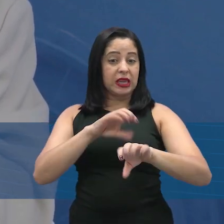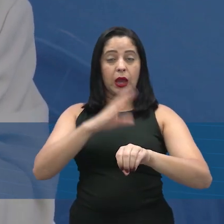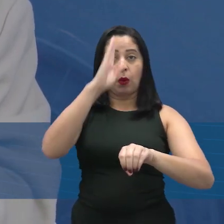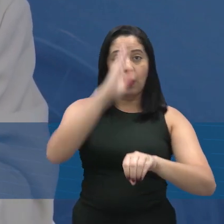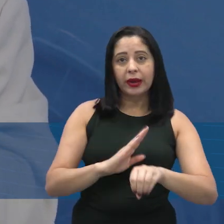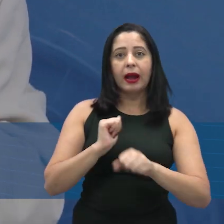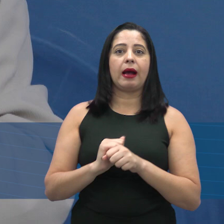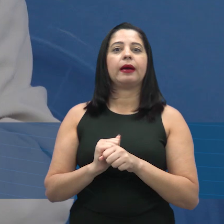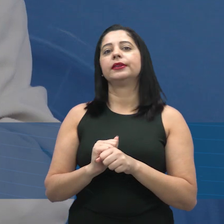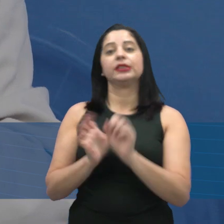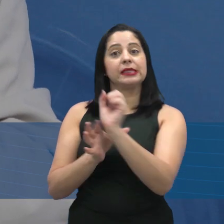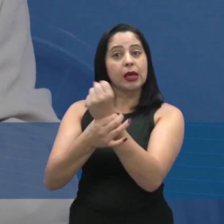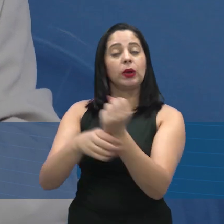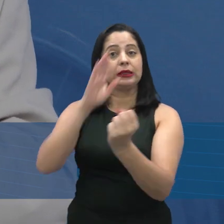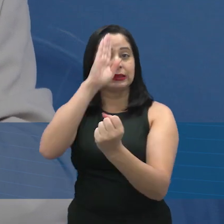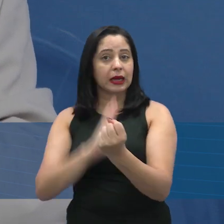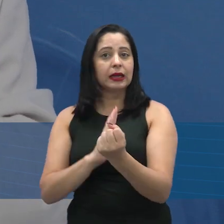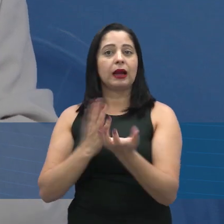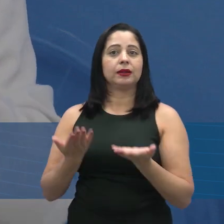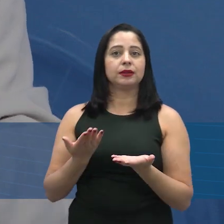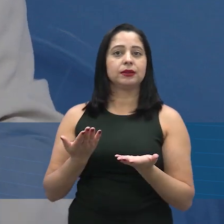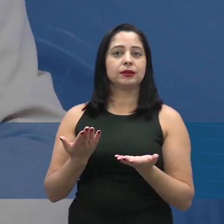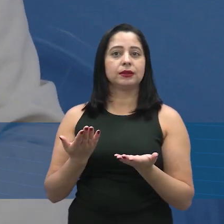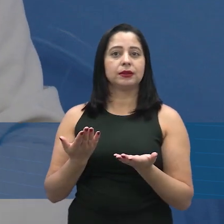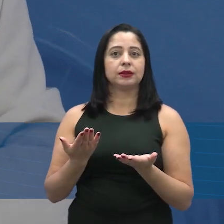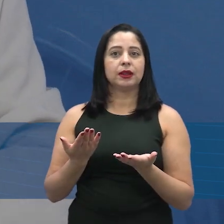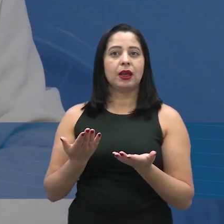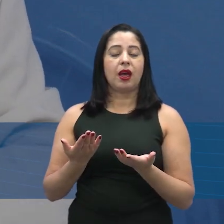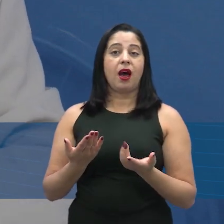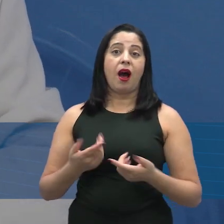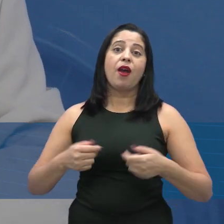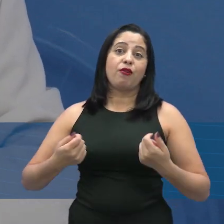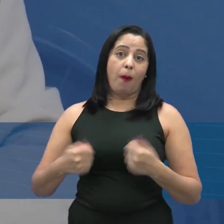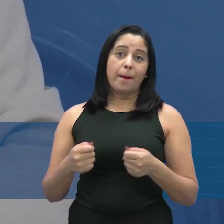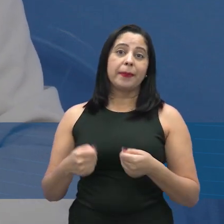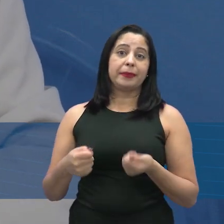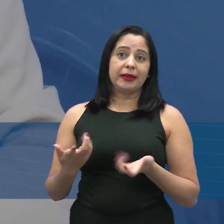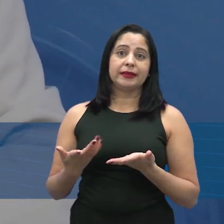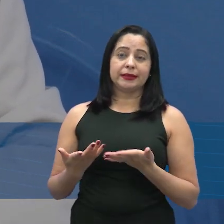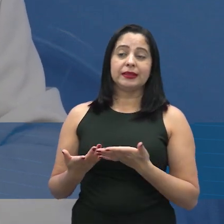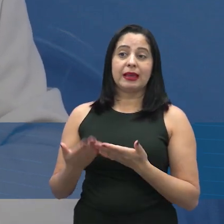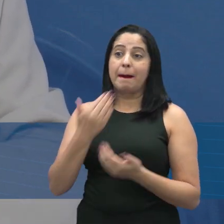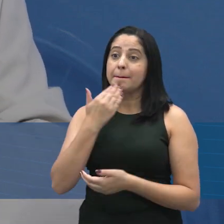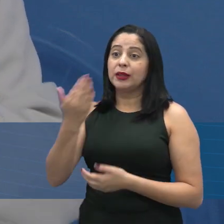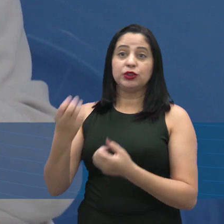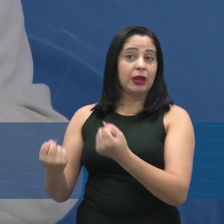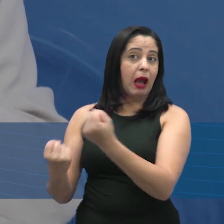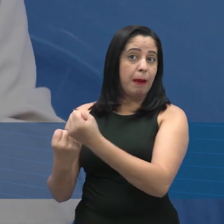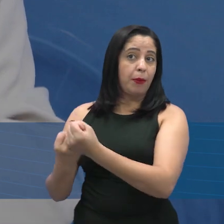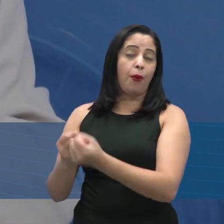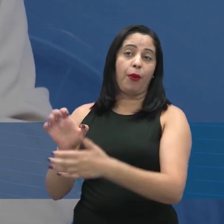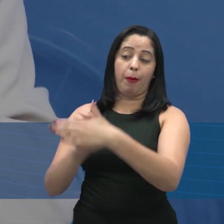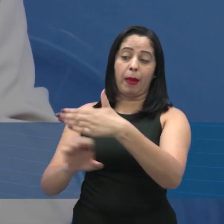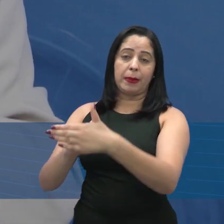uma segurança pública gratuita, eu vou ter que buscar na iniciativa privada apoios nesse sentido. Aí o que